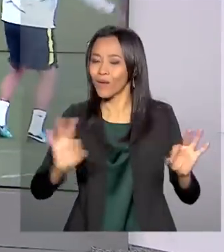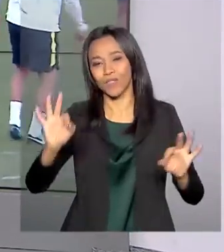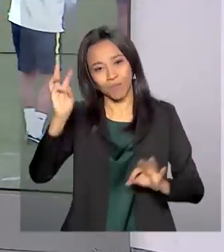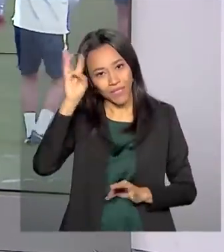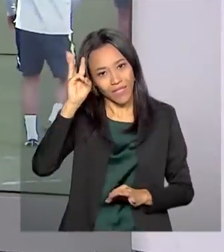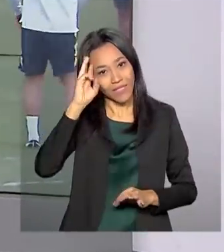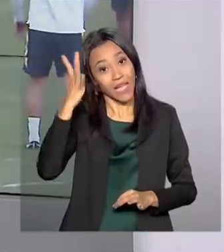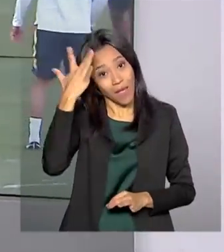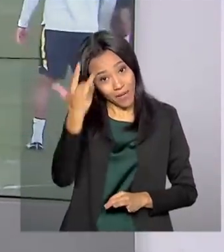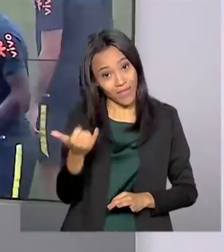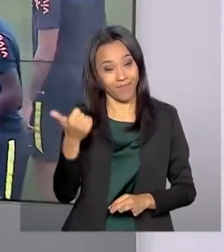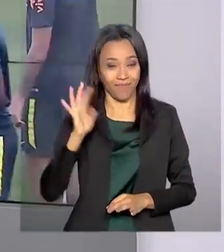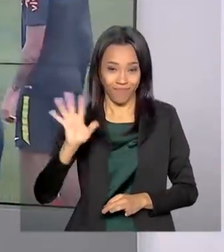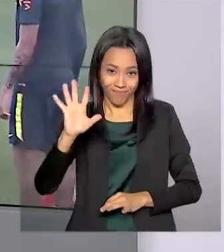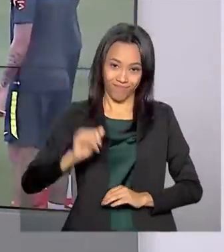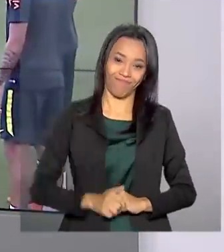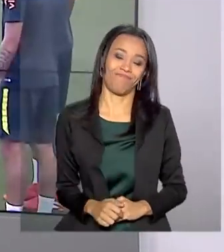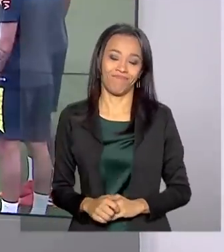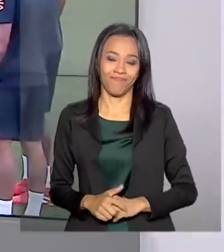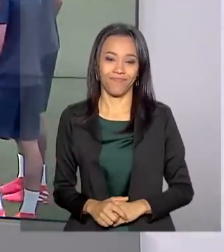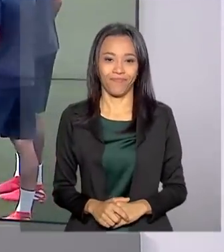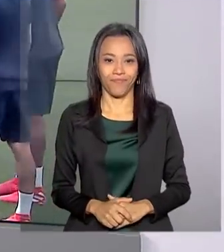ea gente se encontra amanhã tal